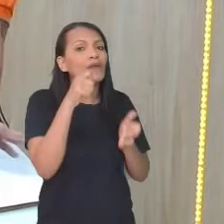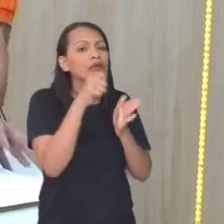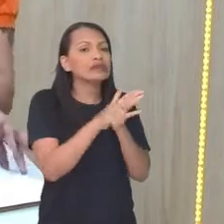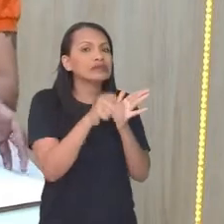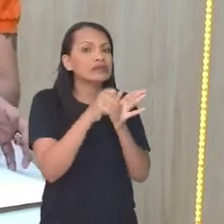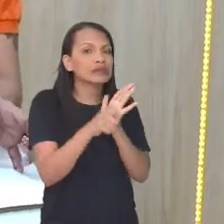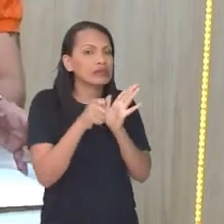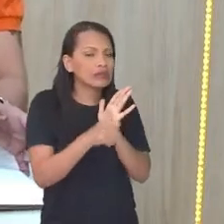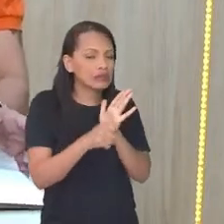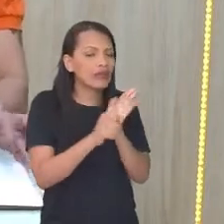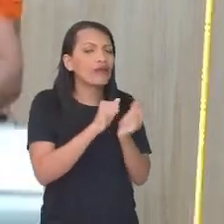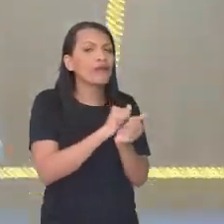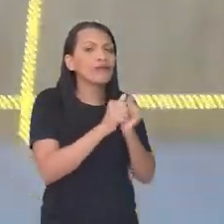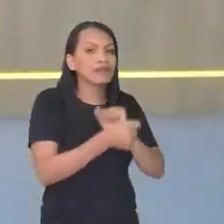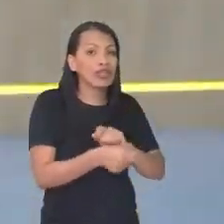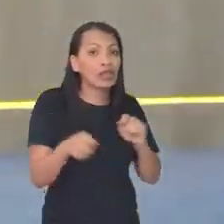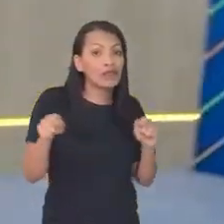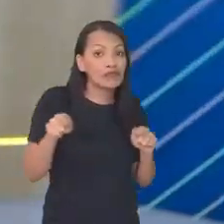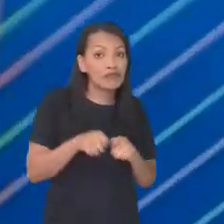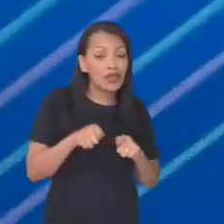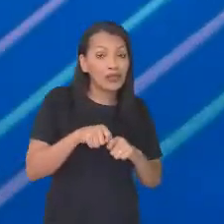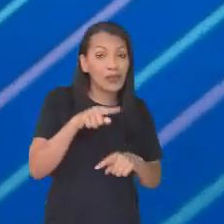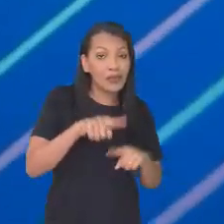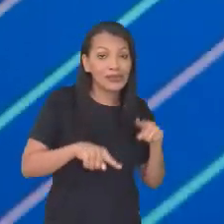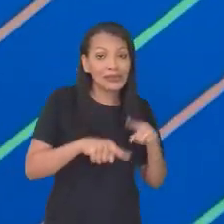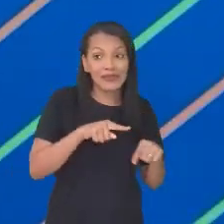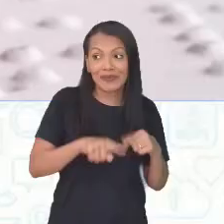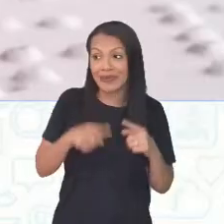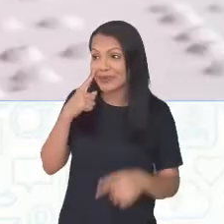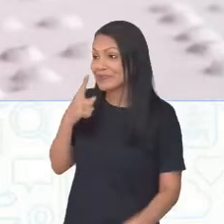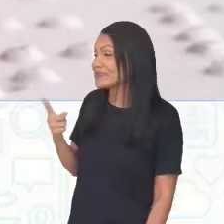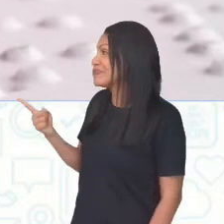feita com esse instrumento aqui, ó.